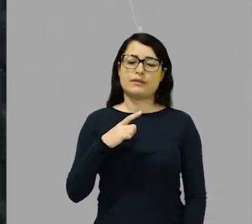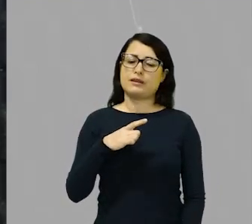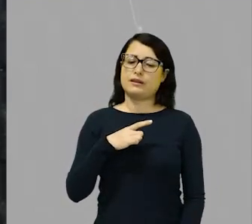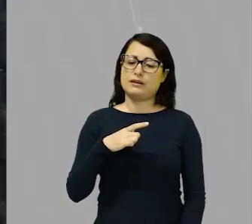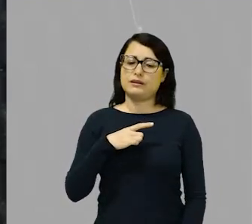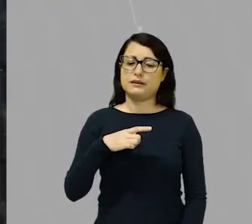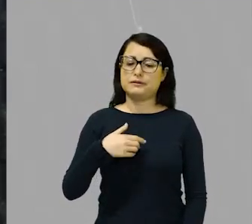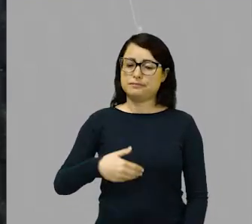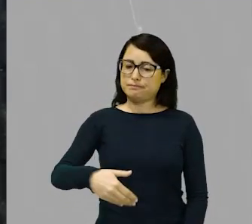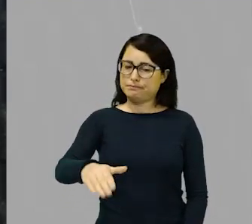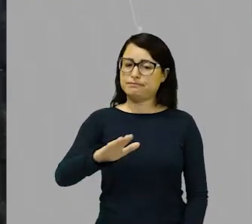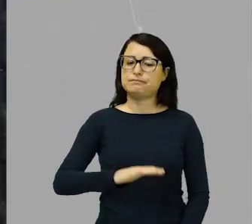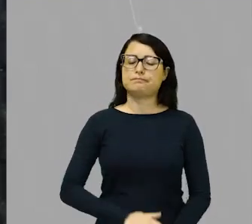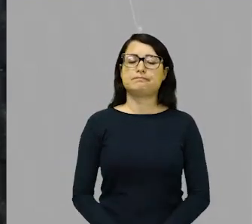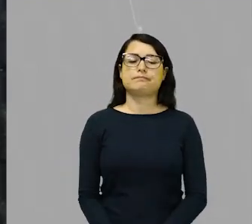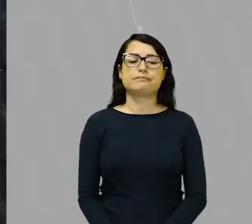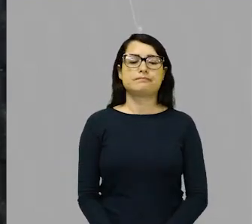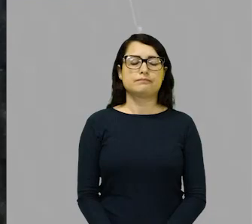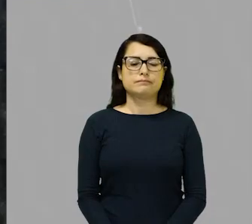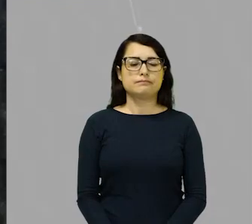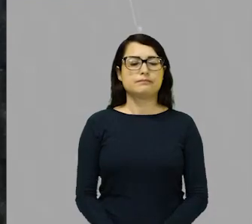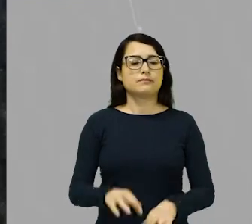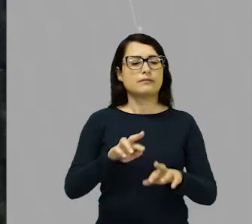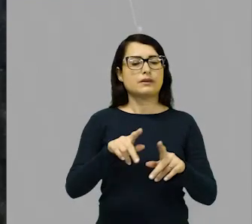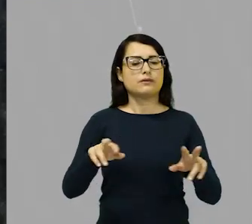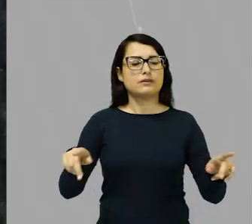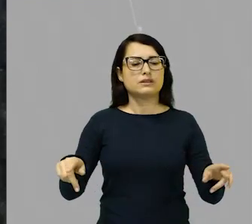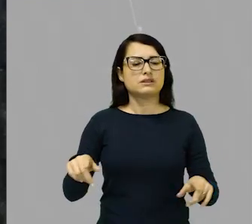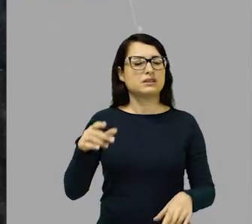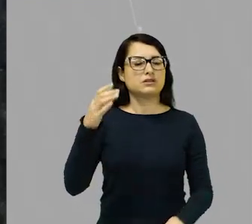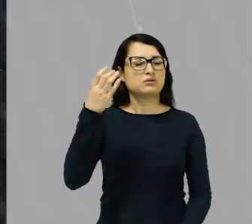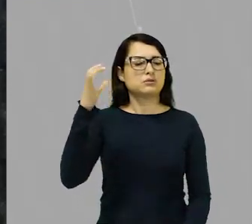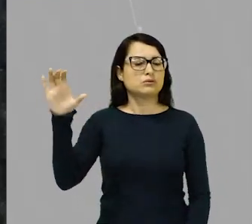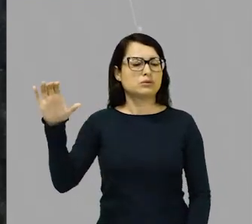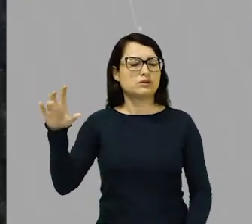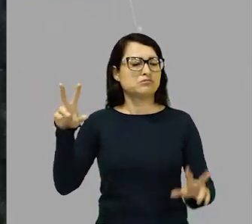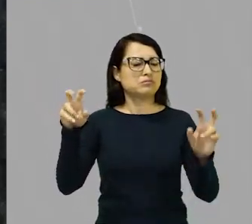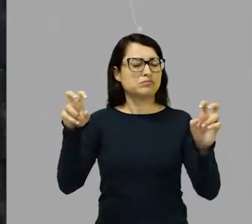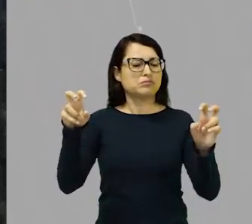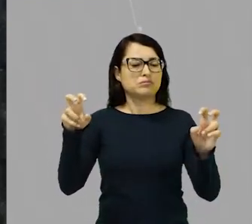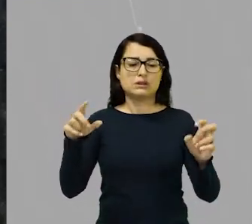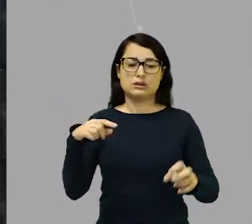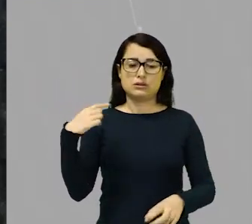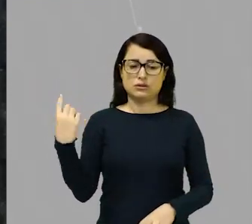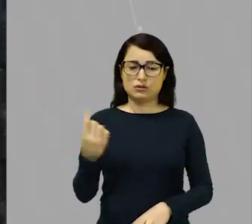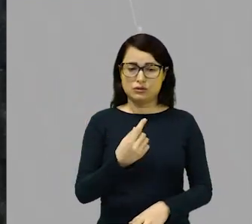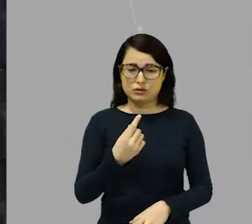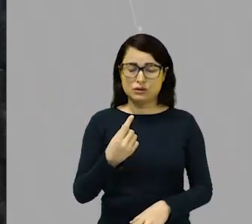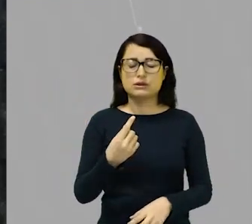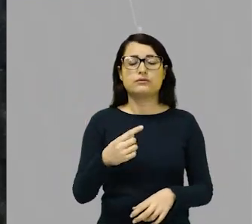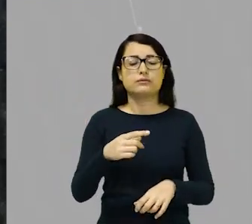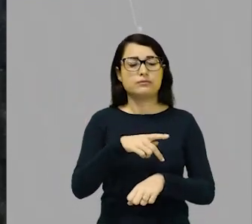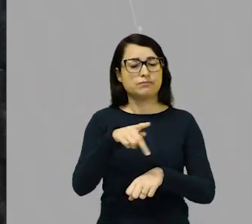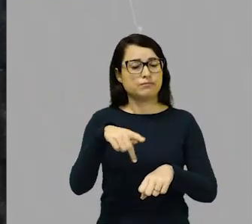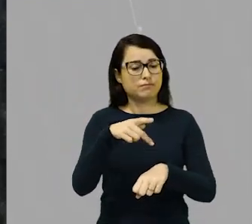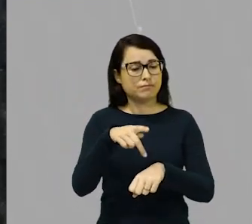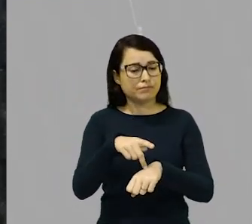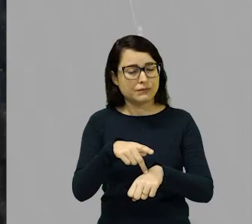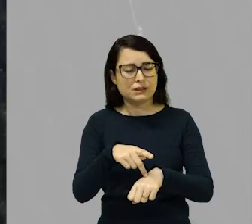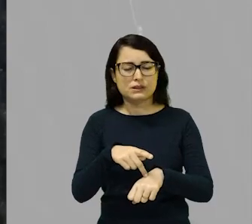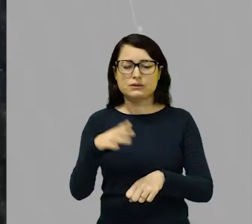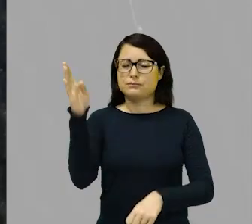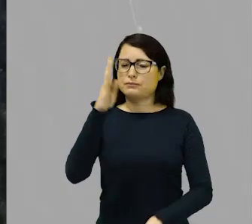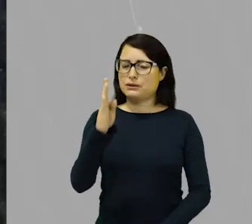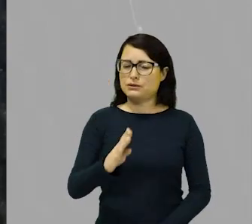muita coisa pela frente na aula de hoje. Diversidade cultural. Nós vivemos em um país, que é o Brasil, país